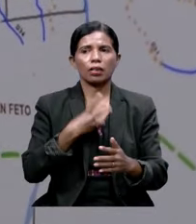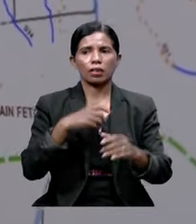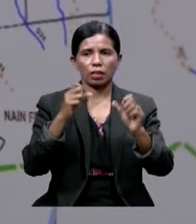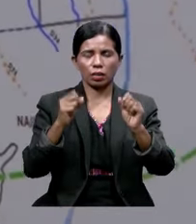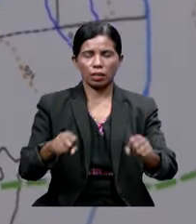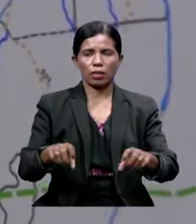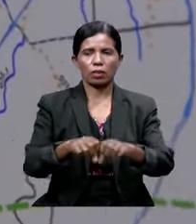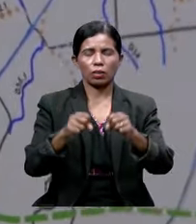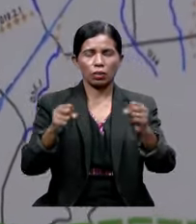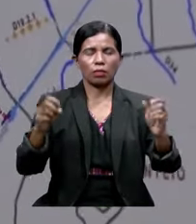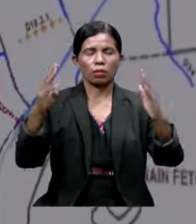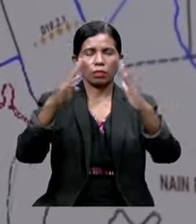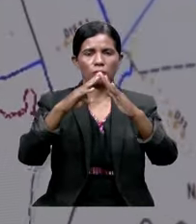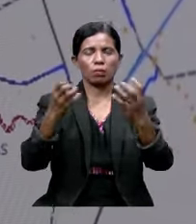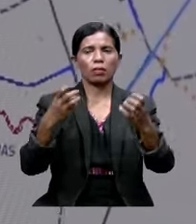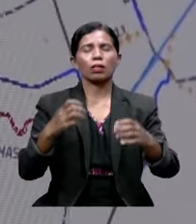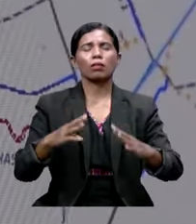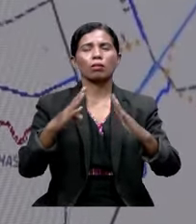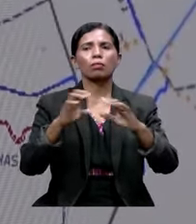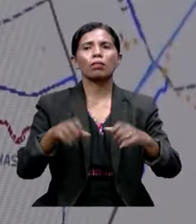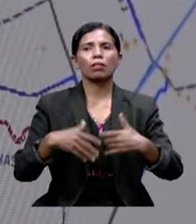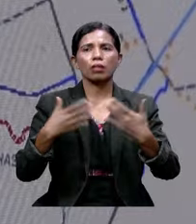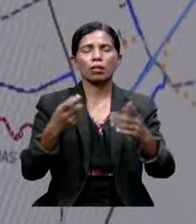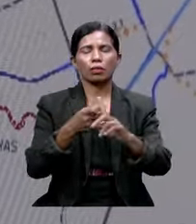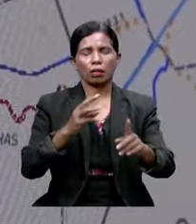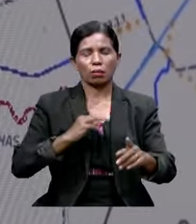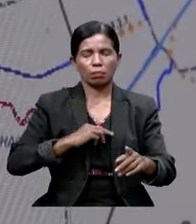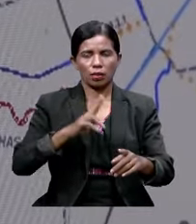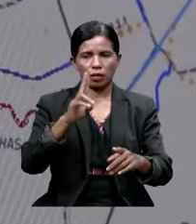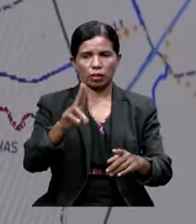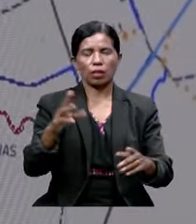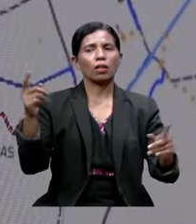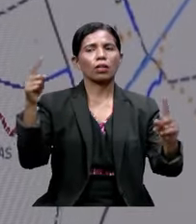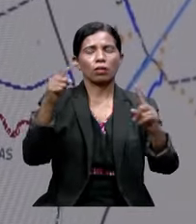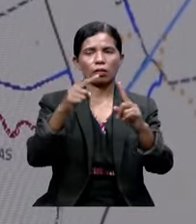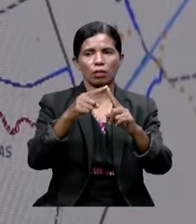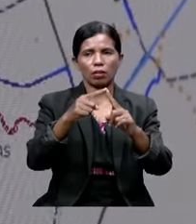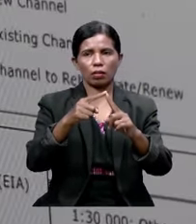sob construção hira uma hira hos maleuana to